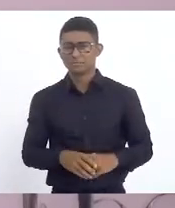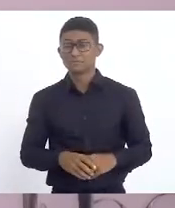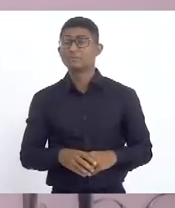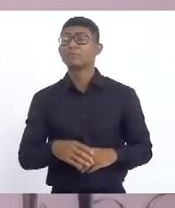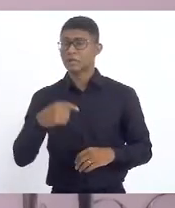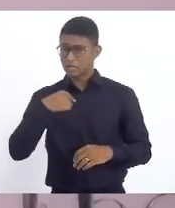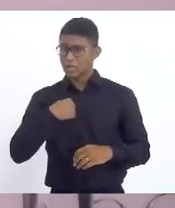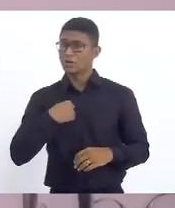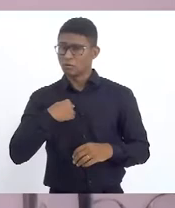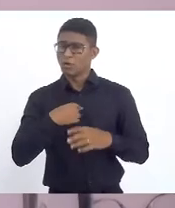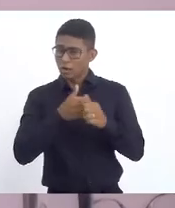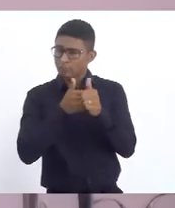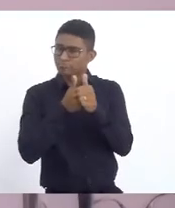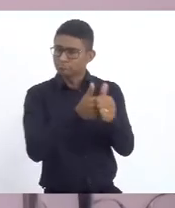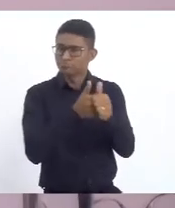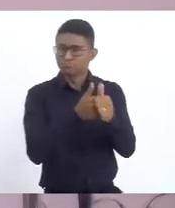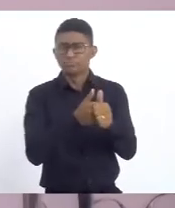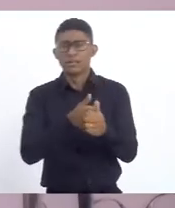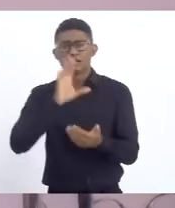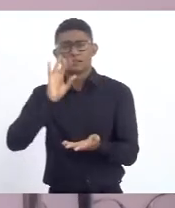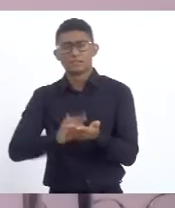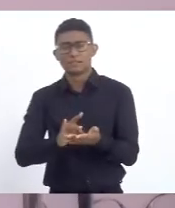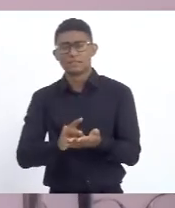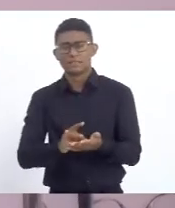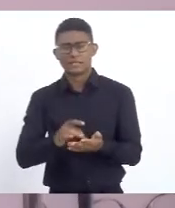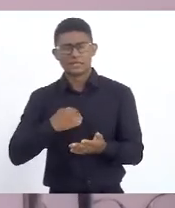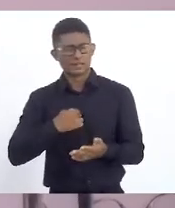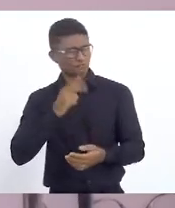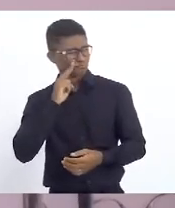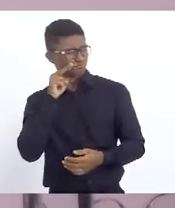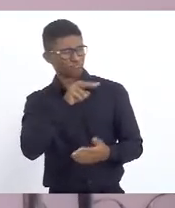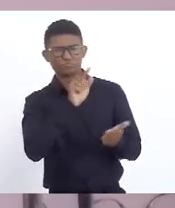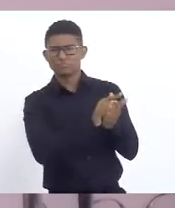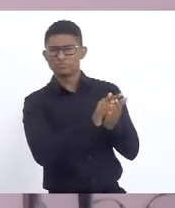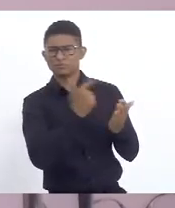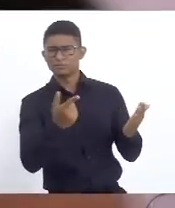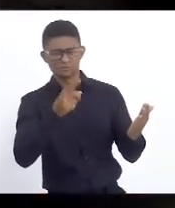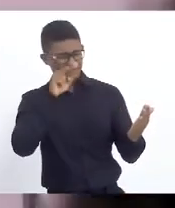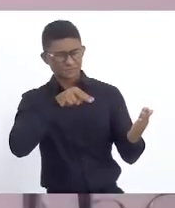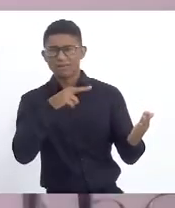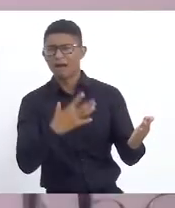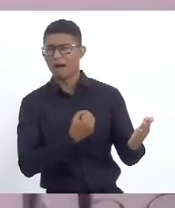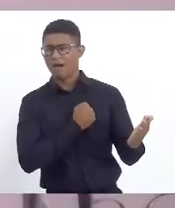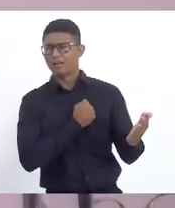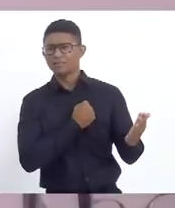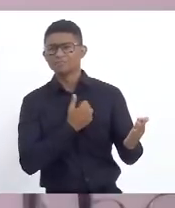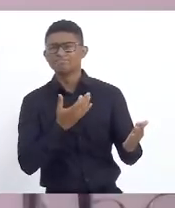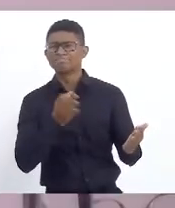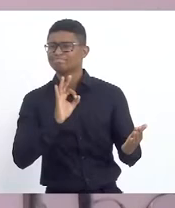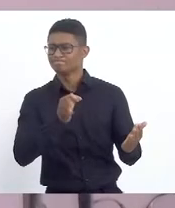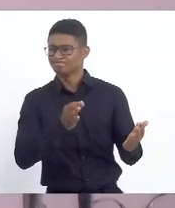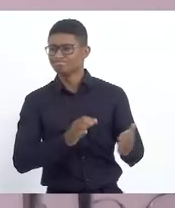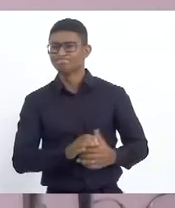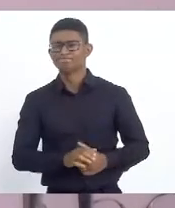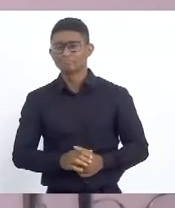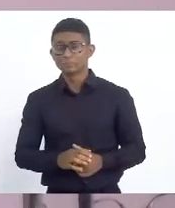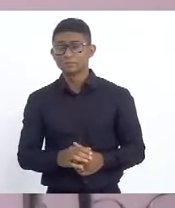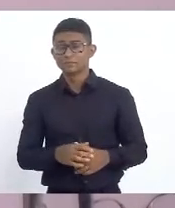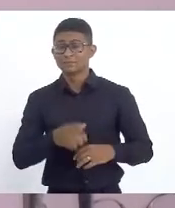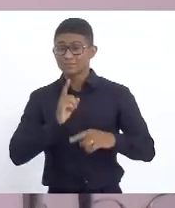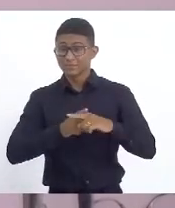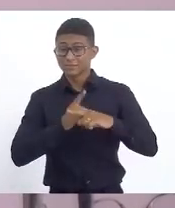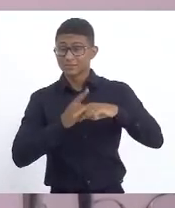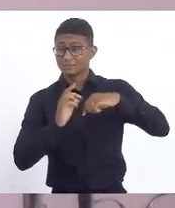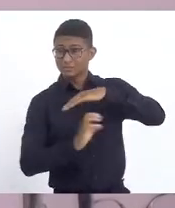tudo isso de perto. Me surpreendi com a matéria jornalística que tivemos, né? E a SEDAI toda